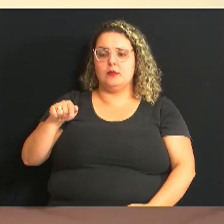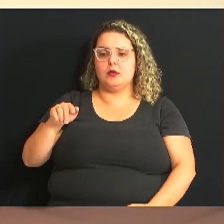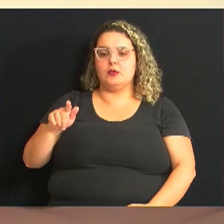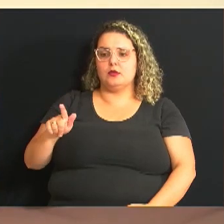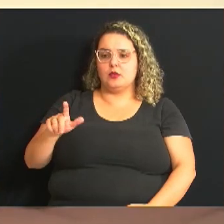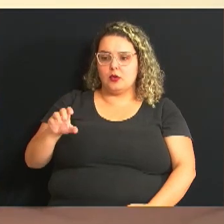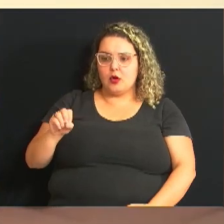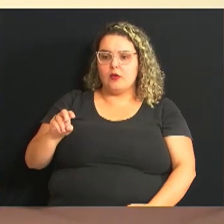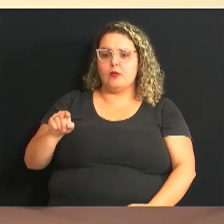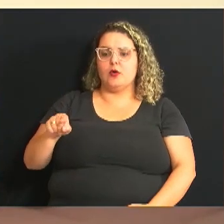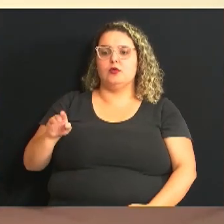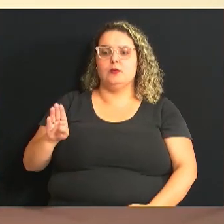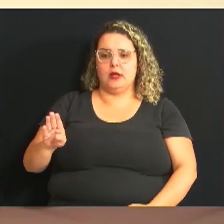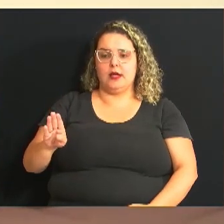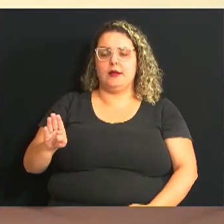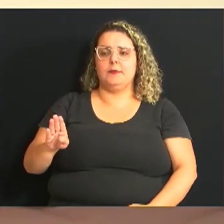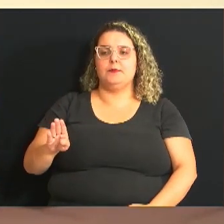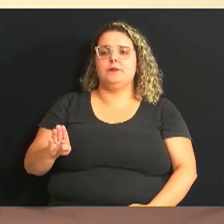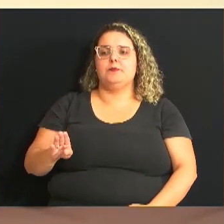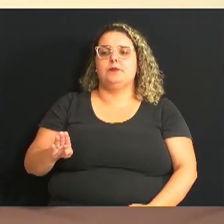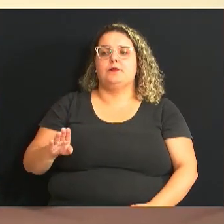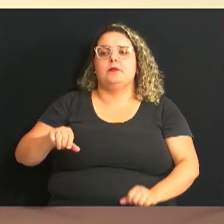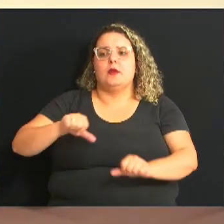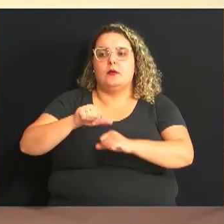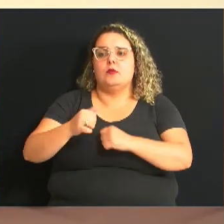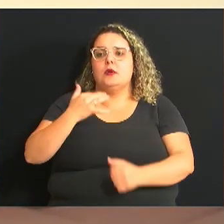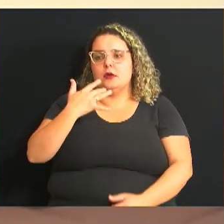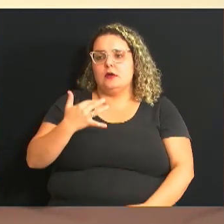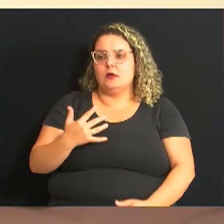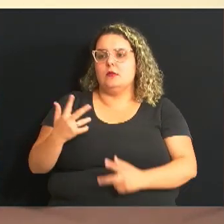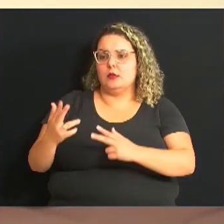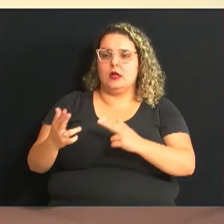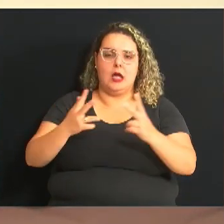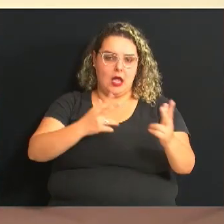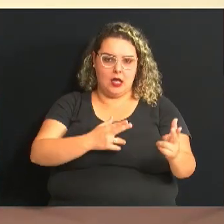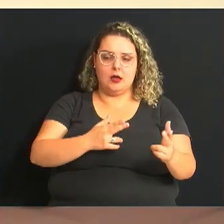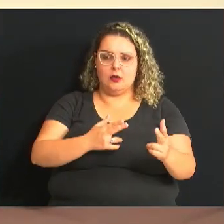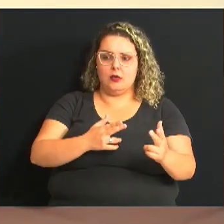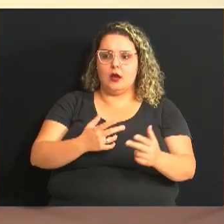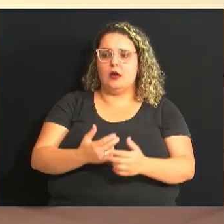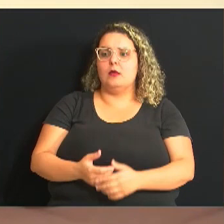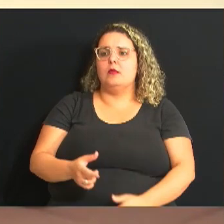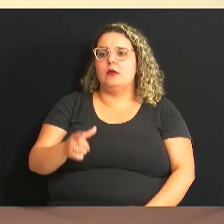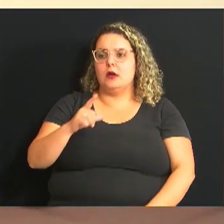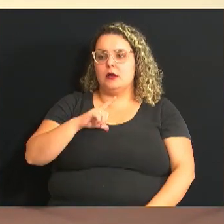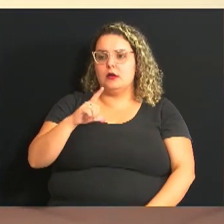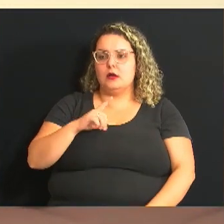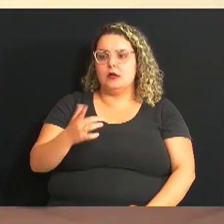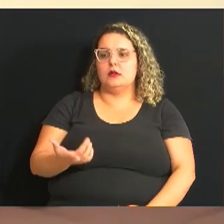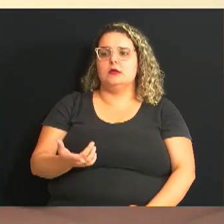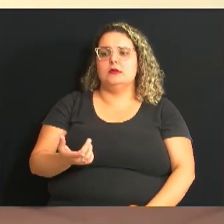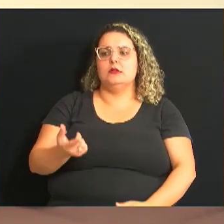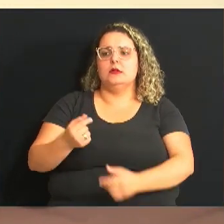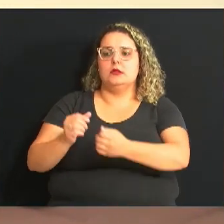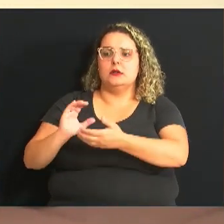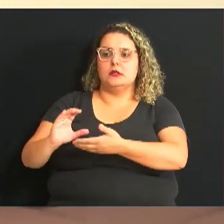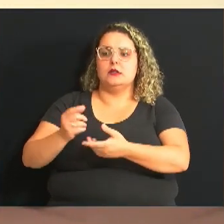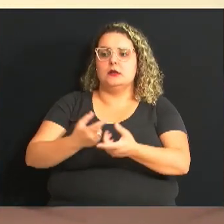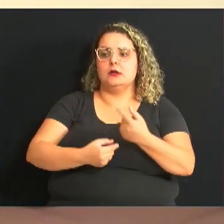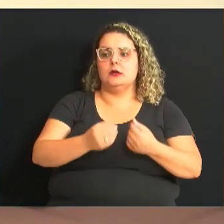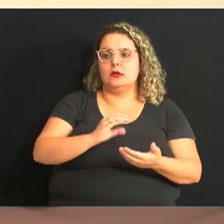fmpic.campinas.sp.gov.br, e na verdade só muda a cor, o resto é o mesmo, mas aí tem a destinação e tem como fazer